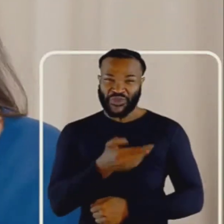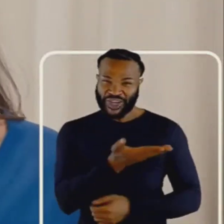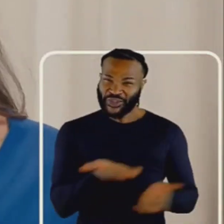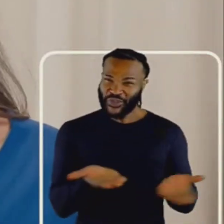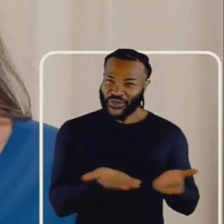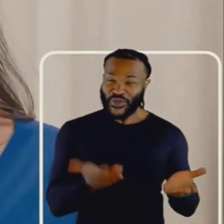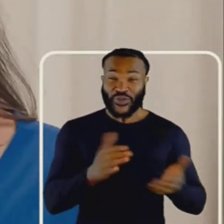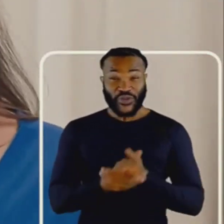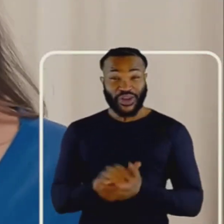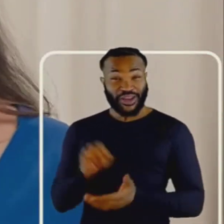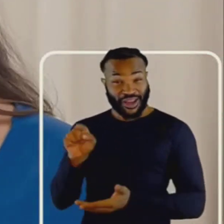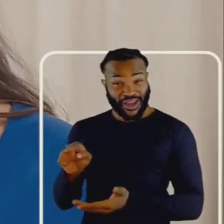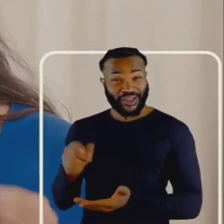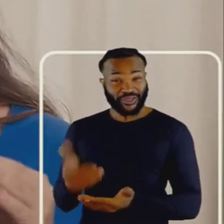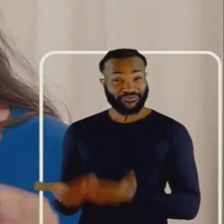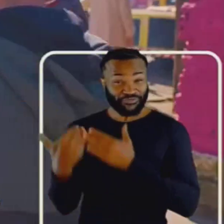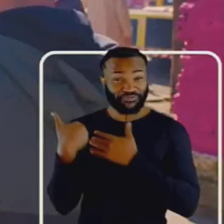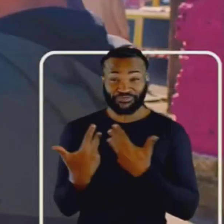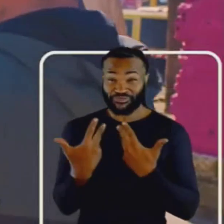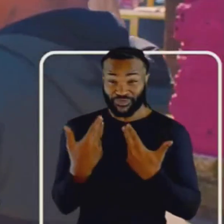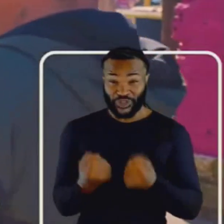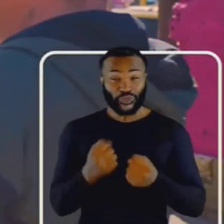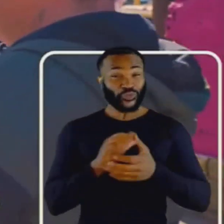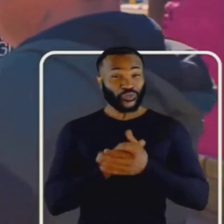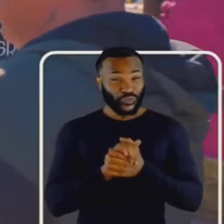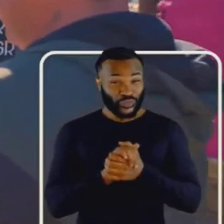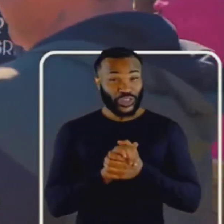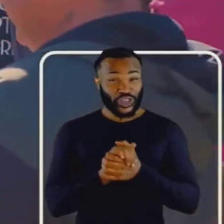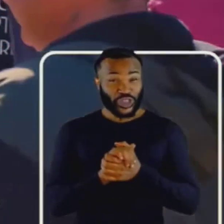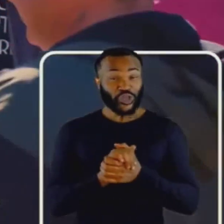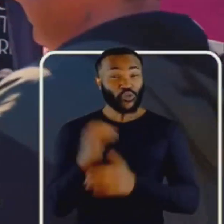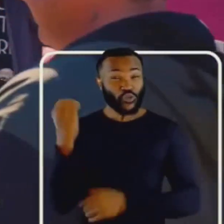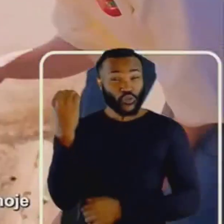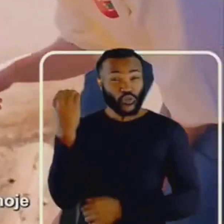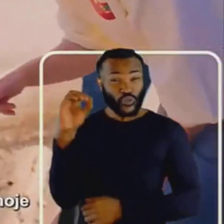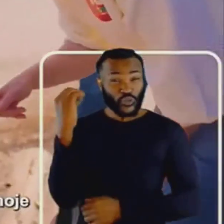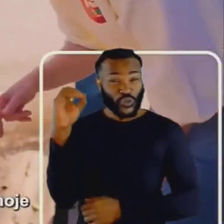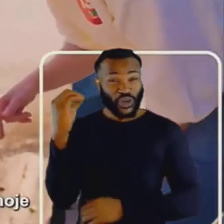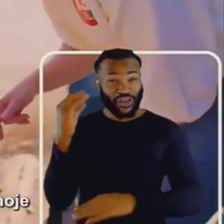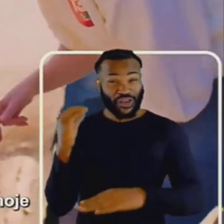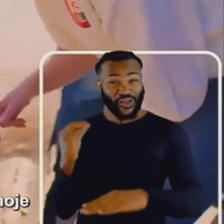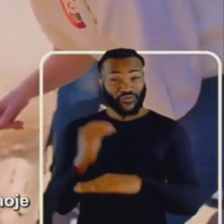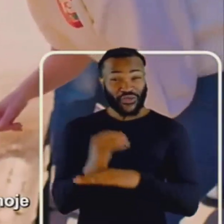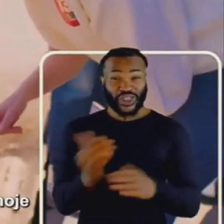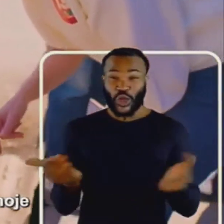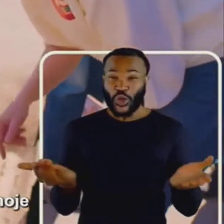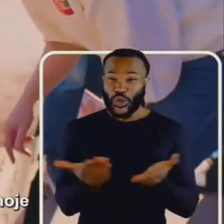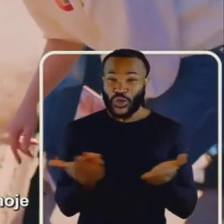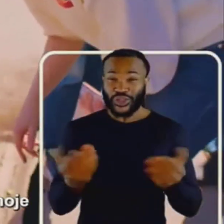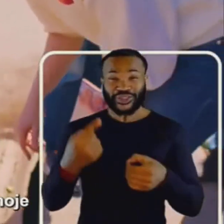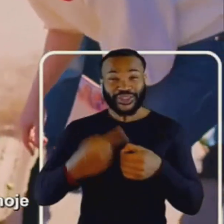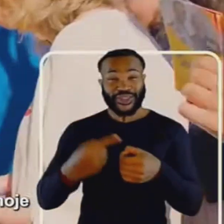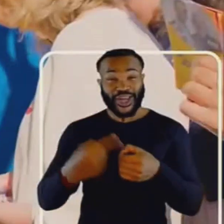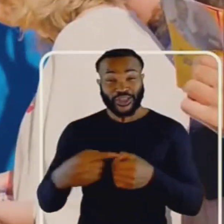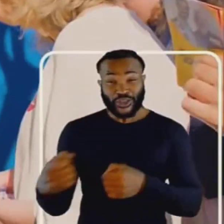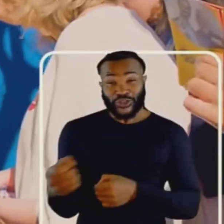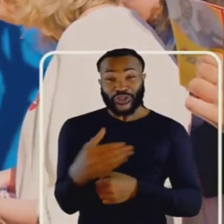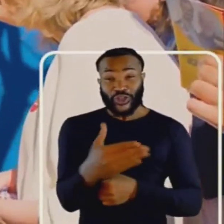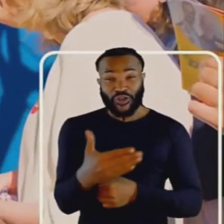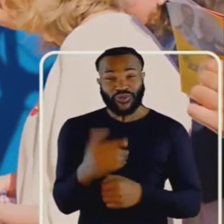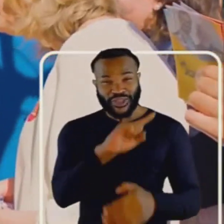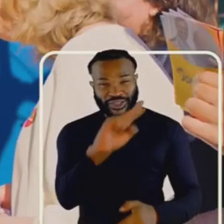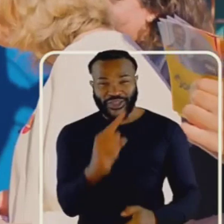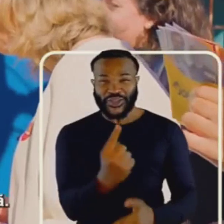é o contrário do atual, assume as responsabilidades. Uma Porto Alegre que invista no hoje para uma